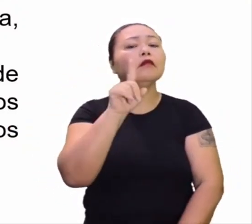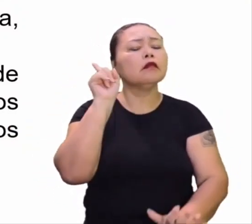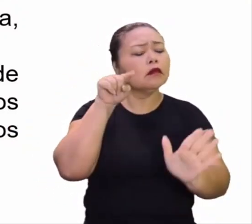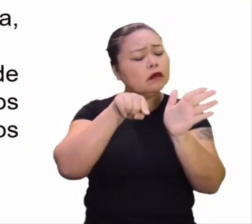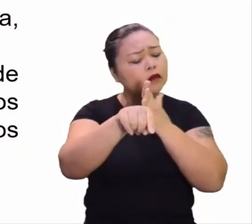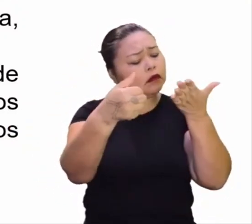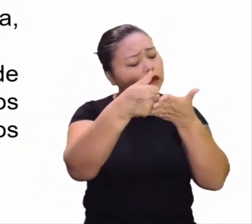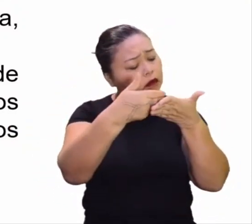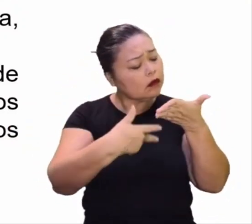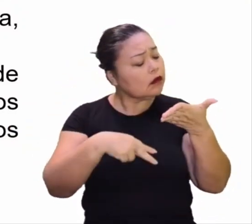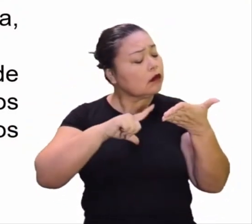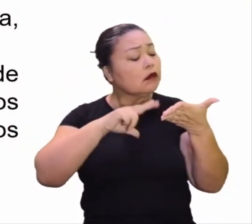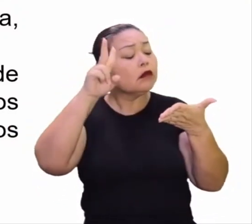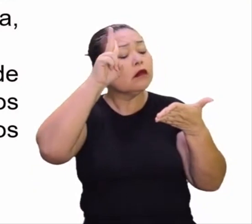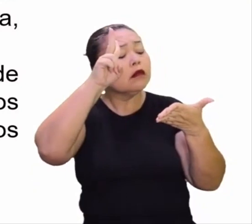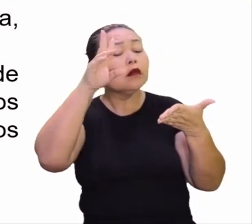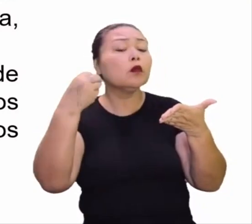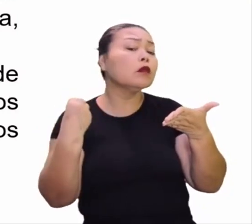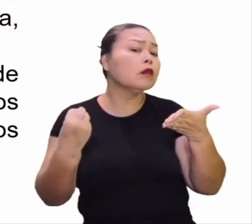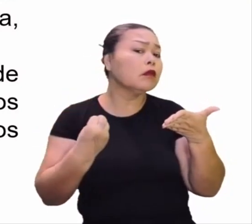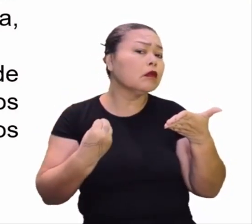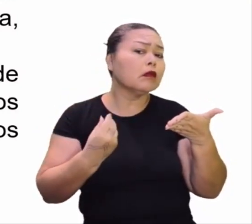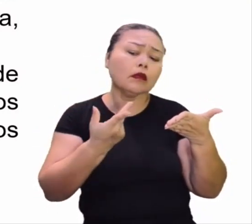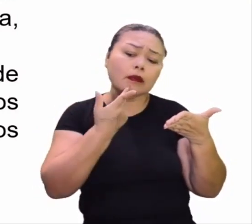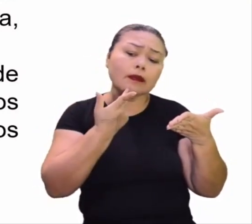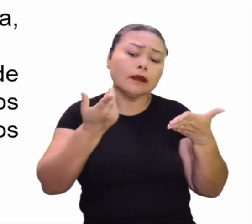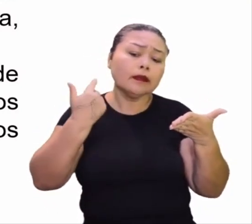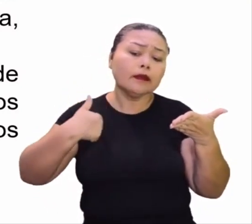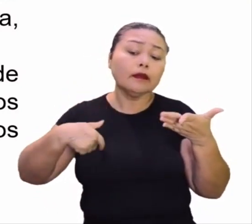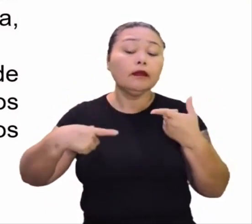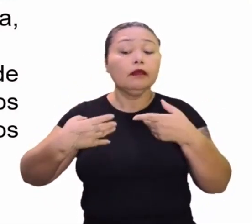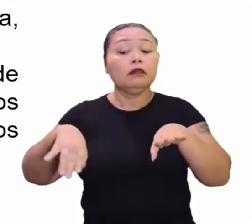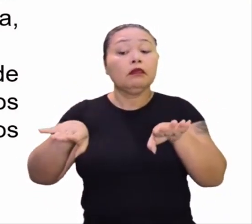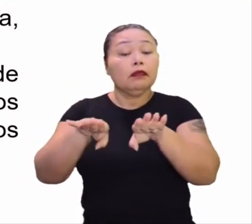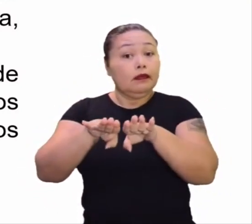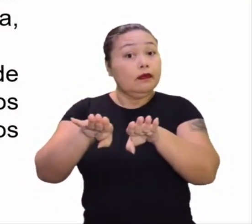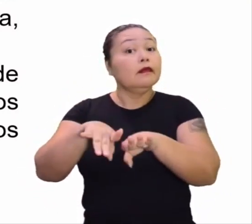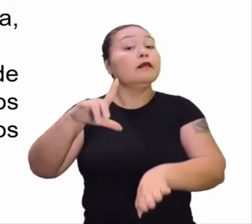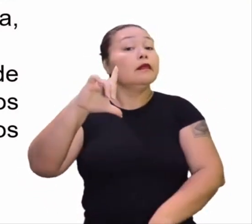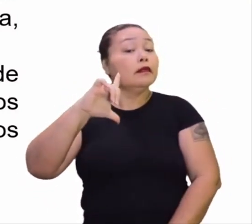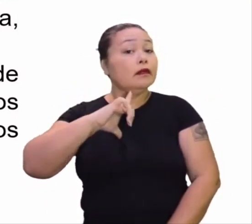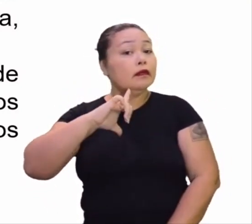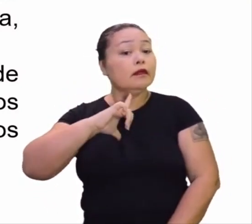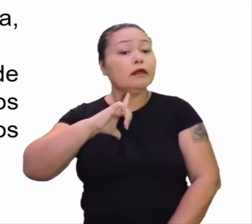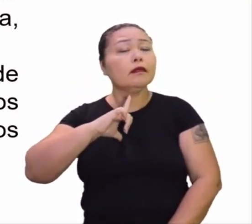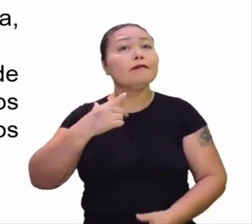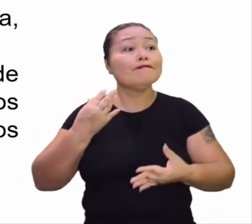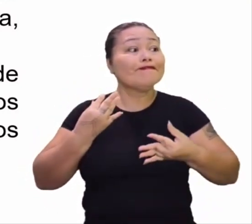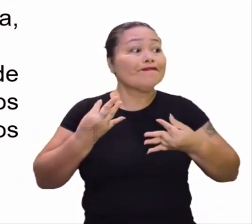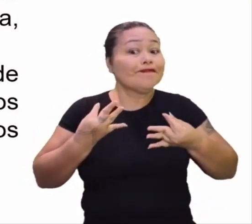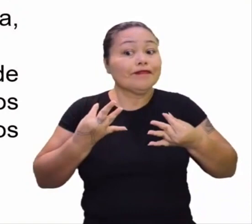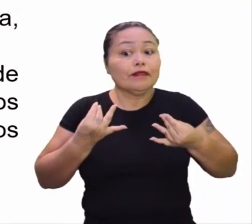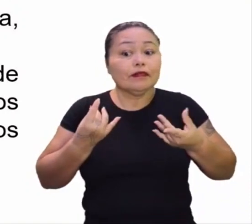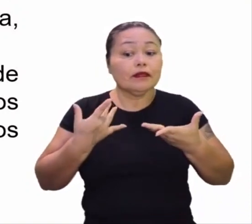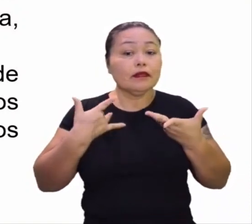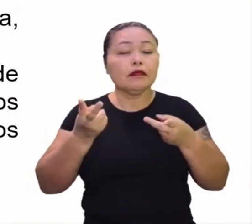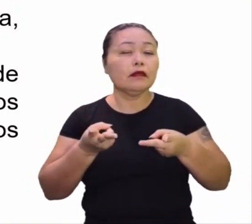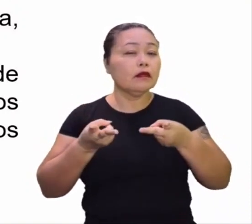ele tem que lembrar de coisas que a gente falou, mas também tem que ter a sensibilidade